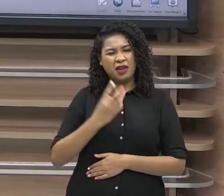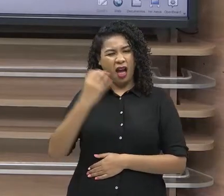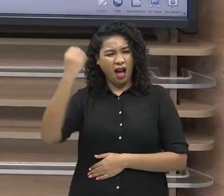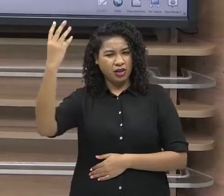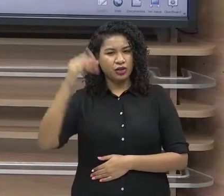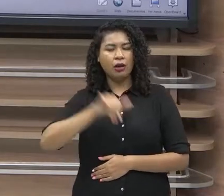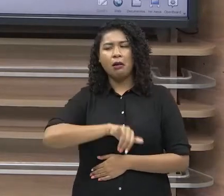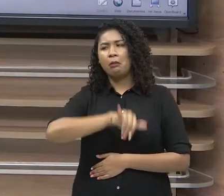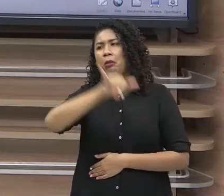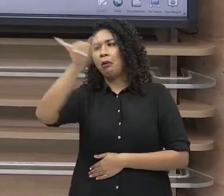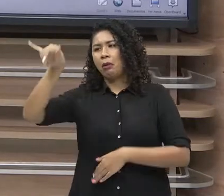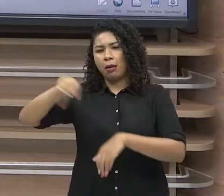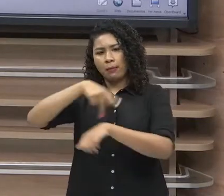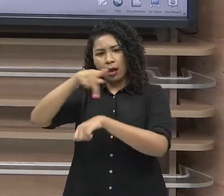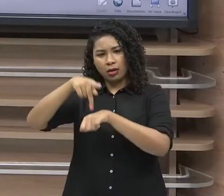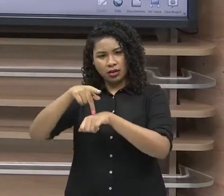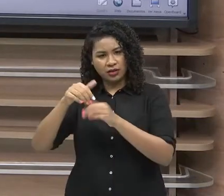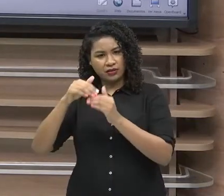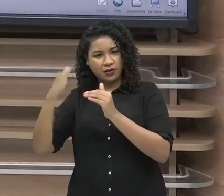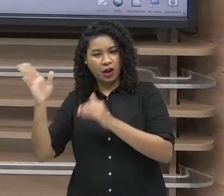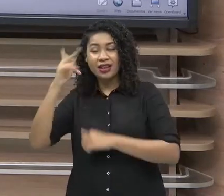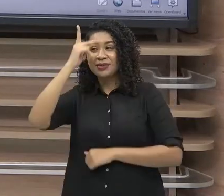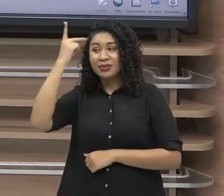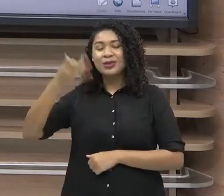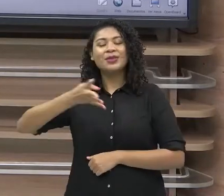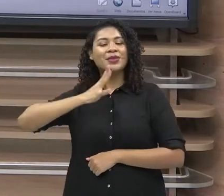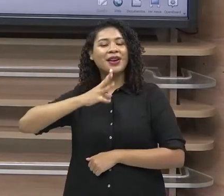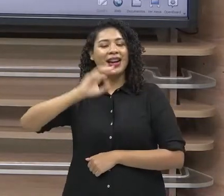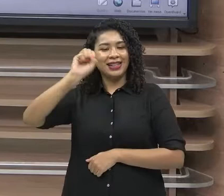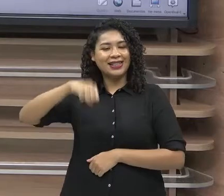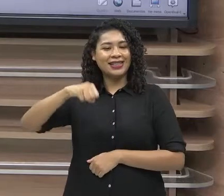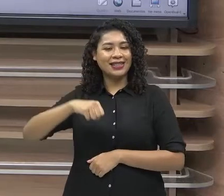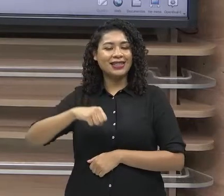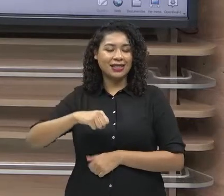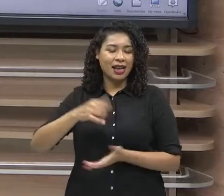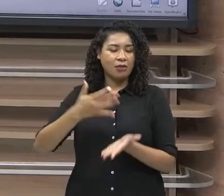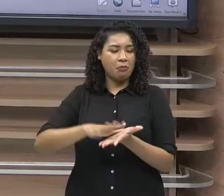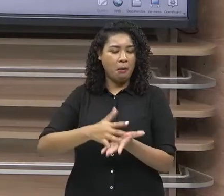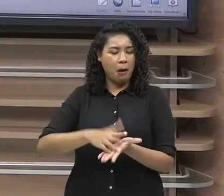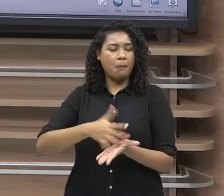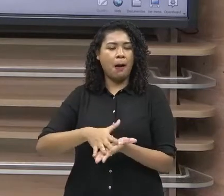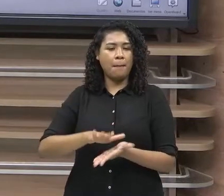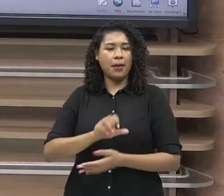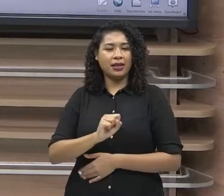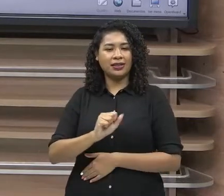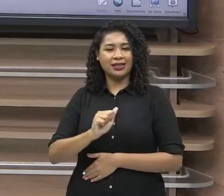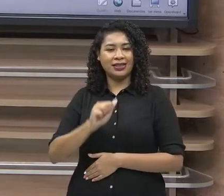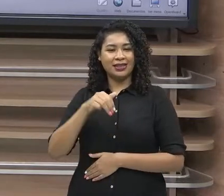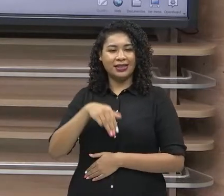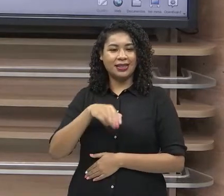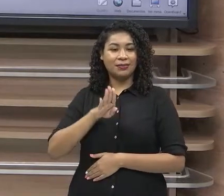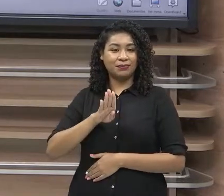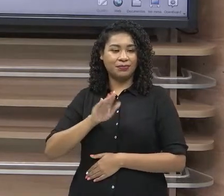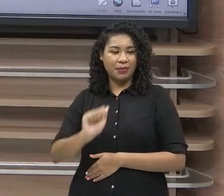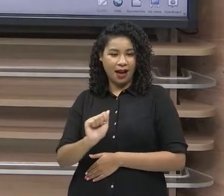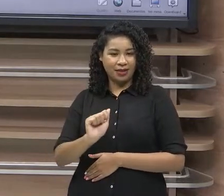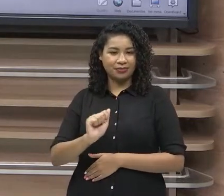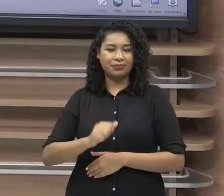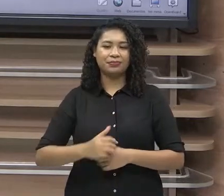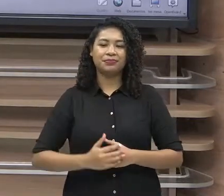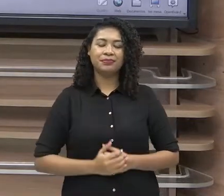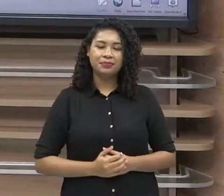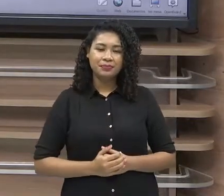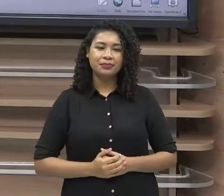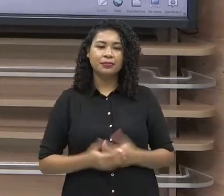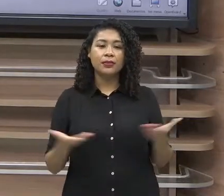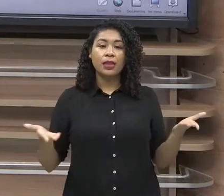pessoas conhecem o Brasil através da sua cultura e uma das tradições é a dança que seria o samba. E a gente